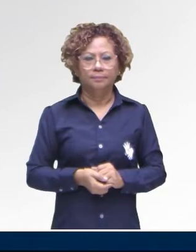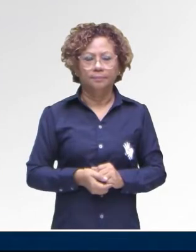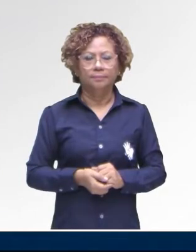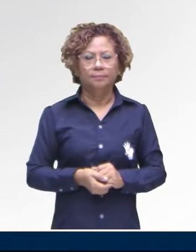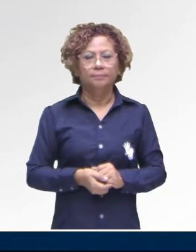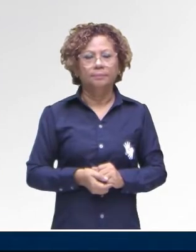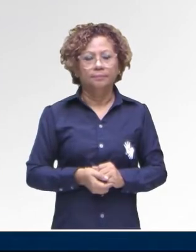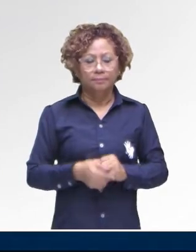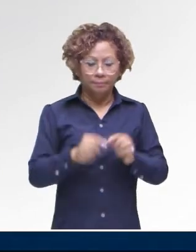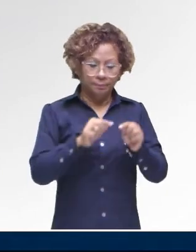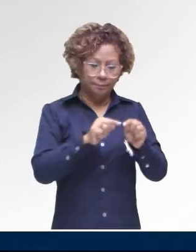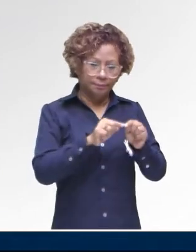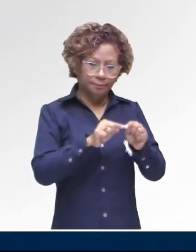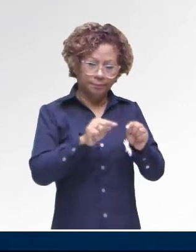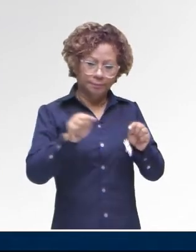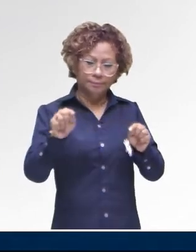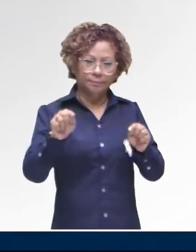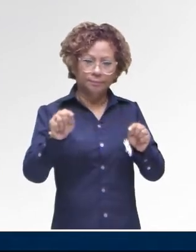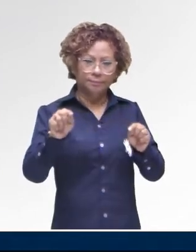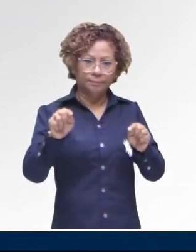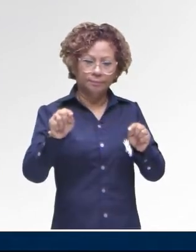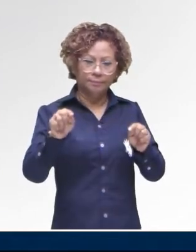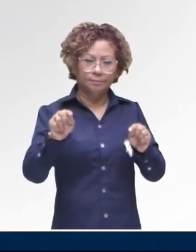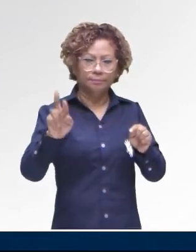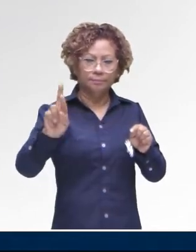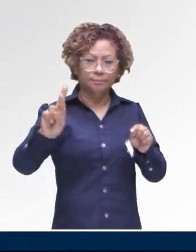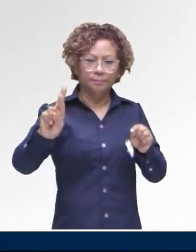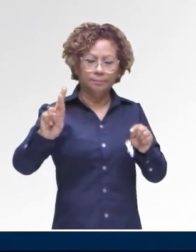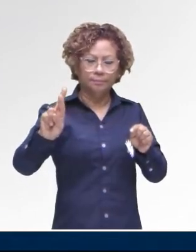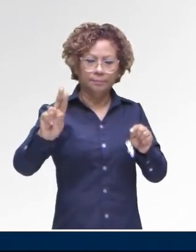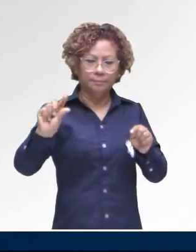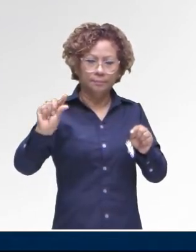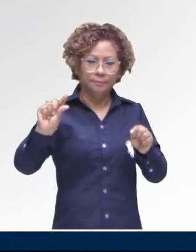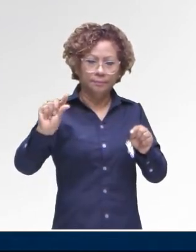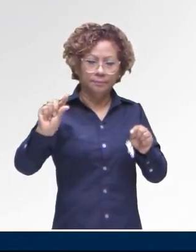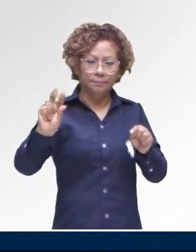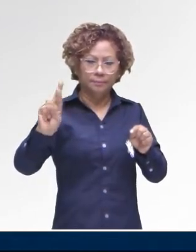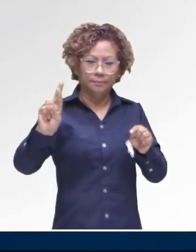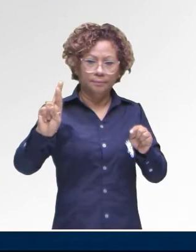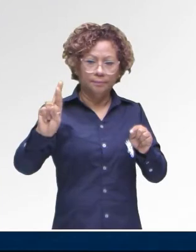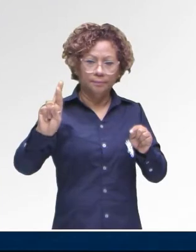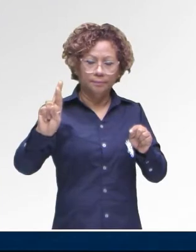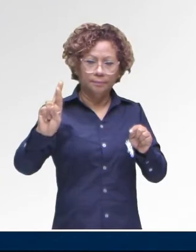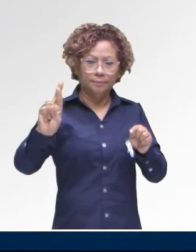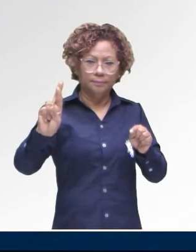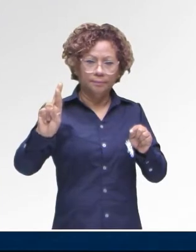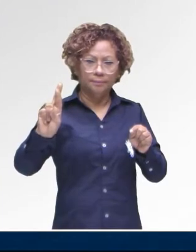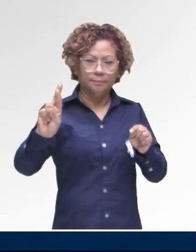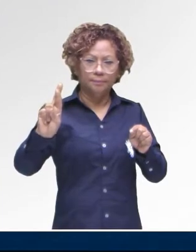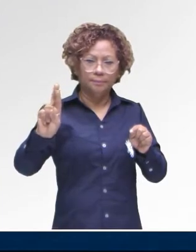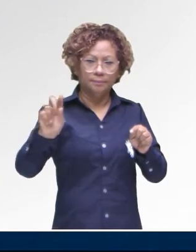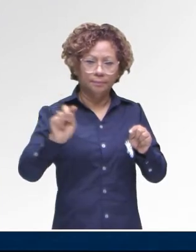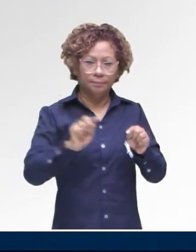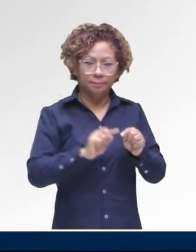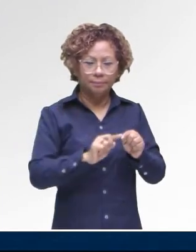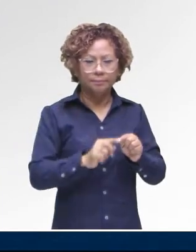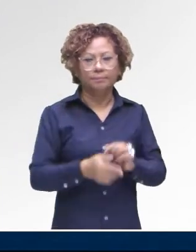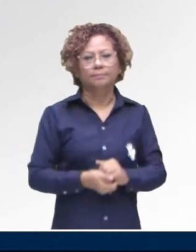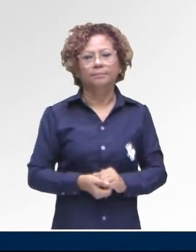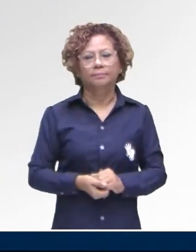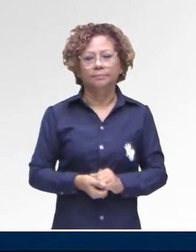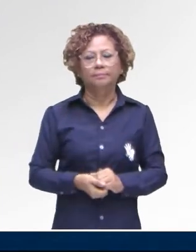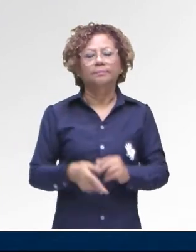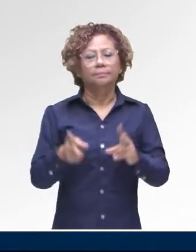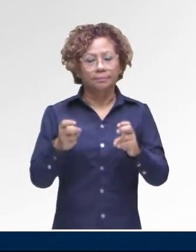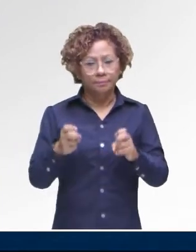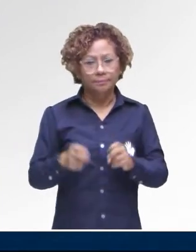Traçando uma reta R. Então, 2 pontos distintos, temos uma única reta.